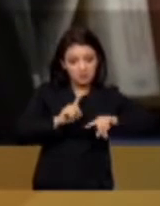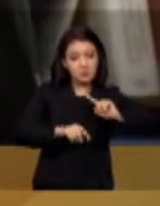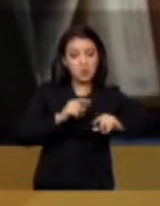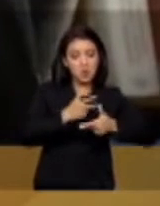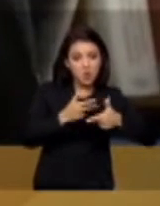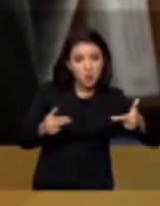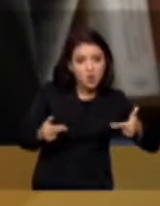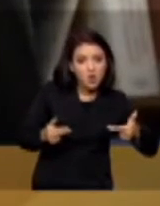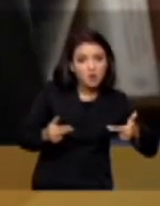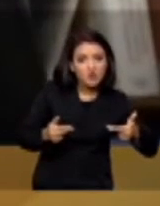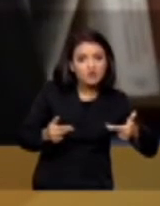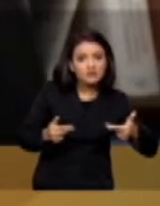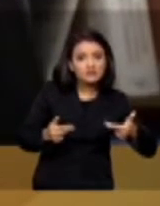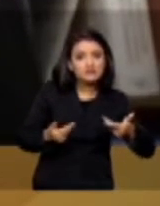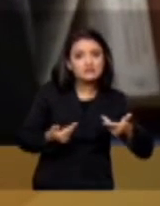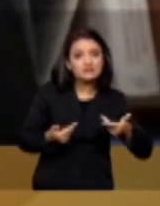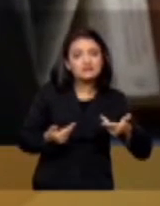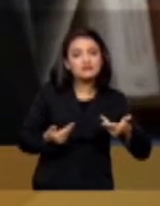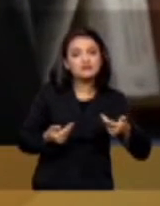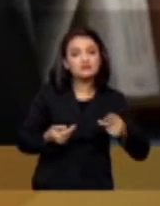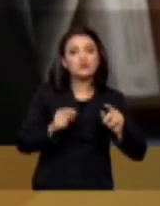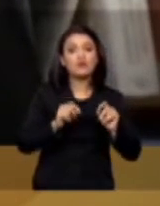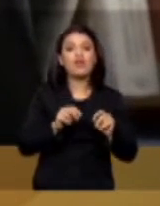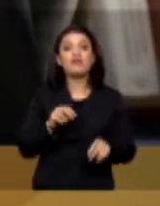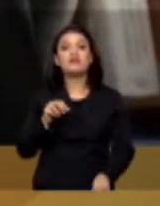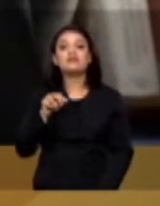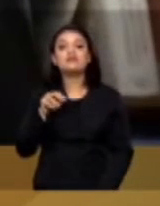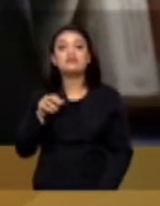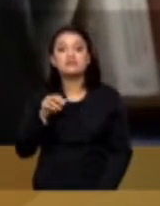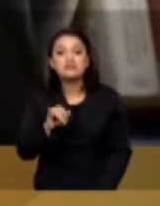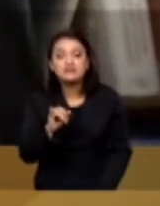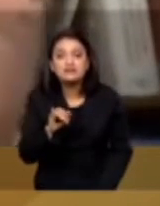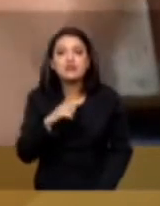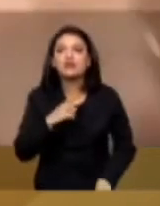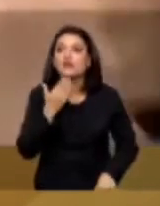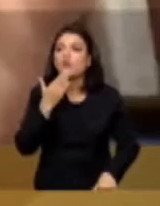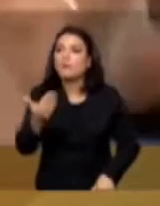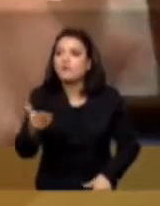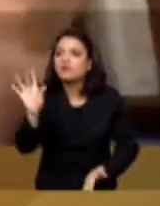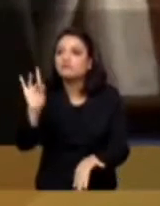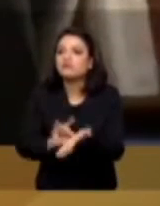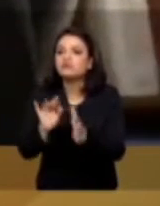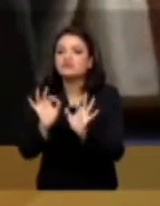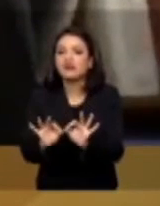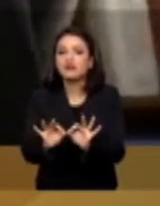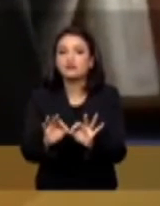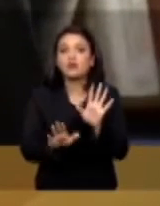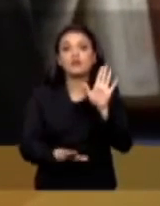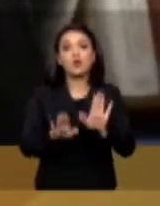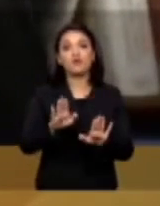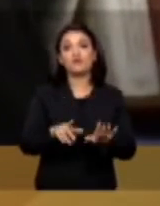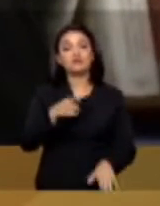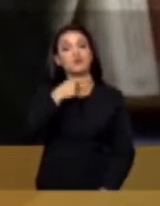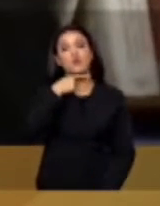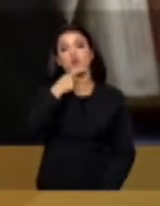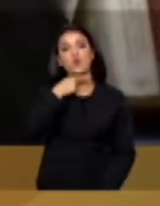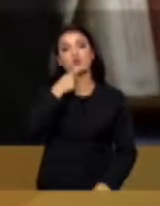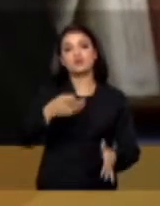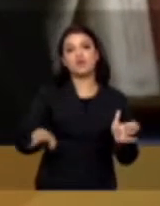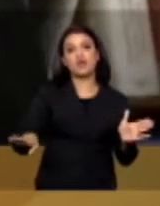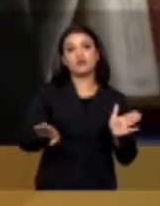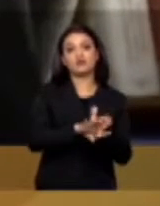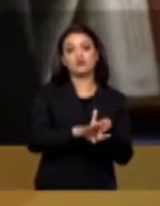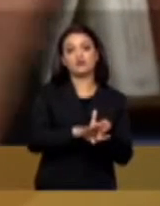informalmente que, se fossem requisitados pelas vias oficiais, talvez esse material não